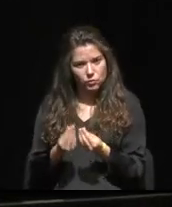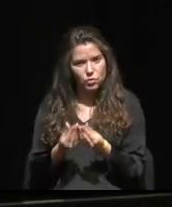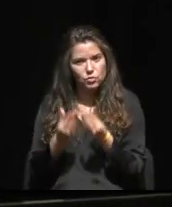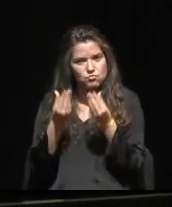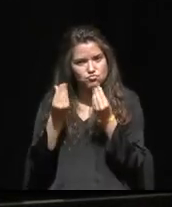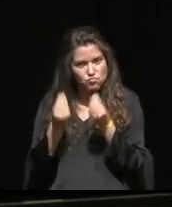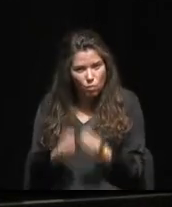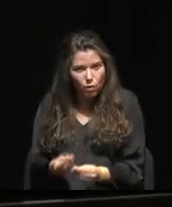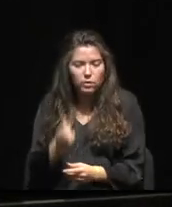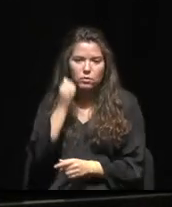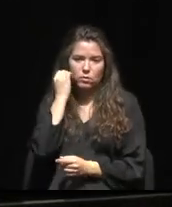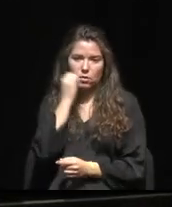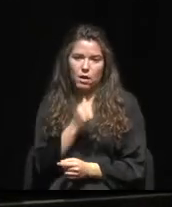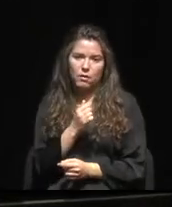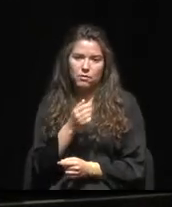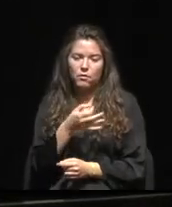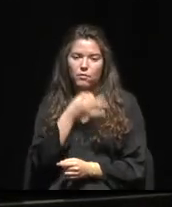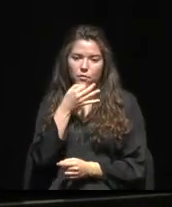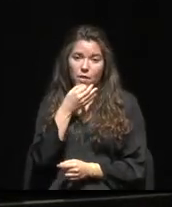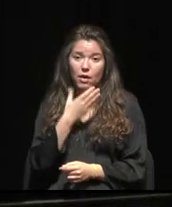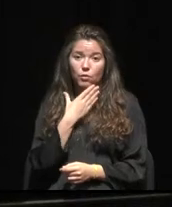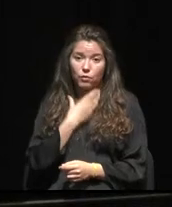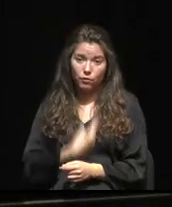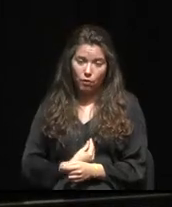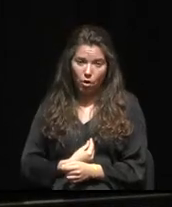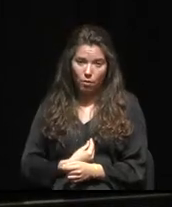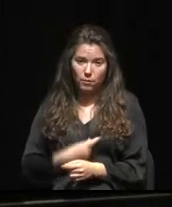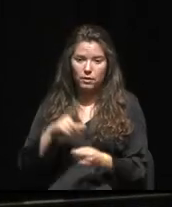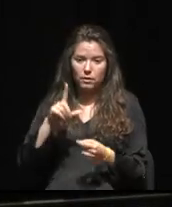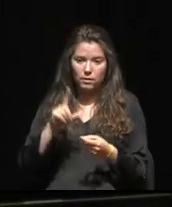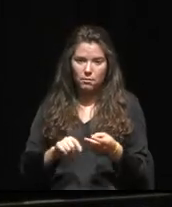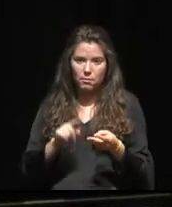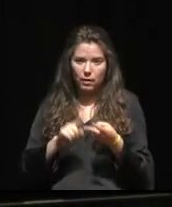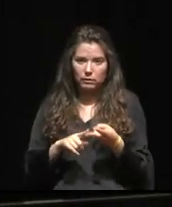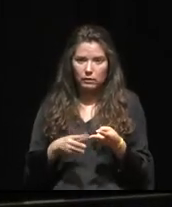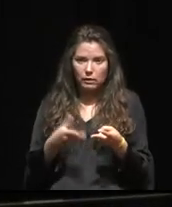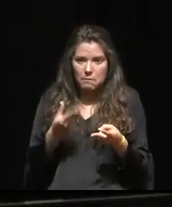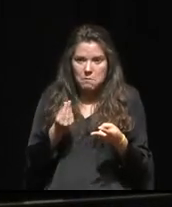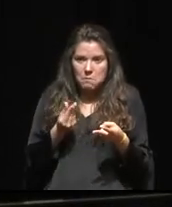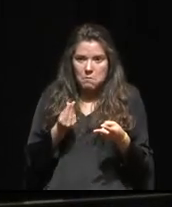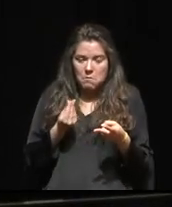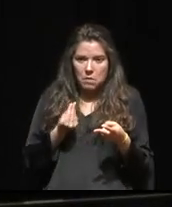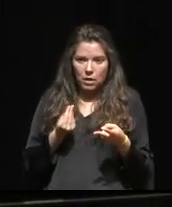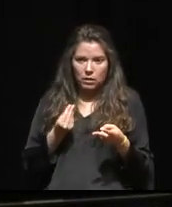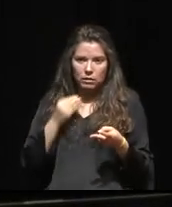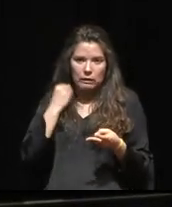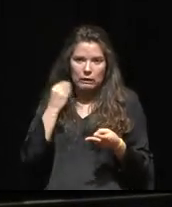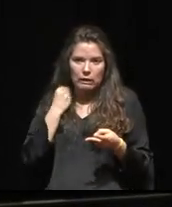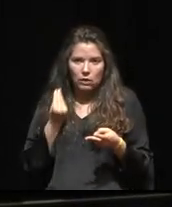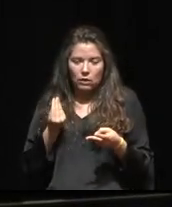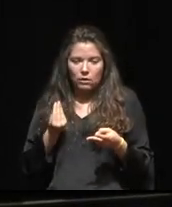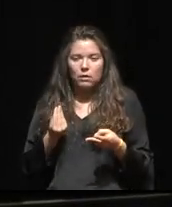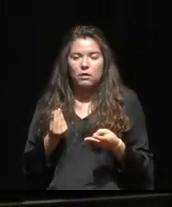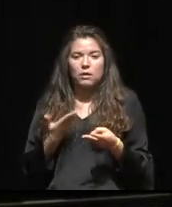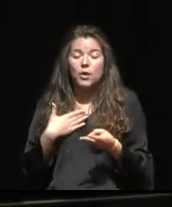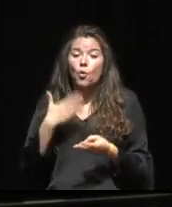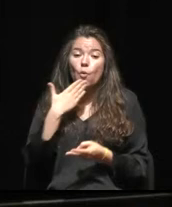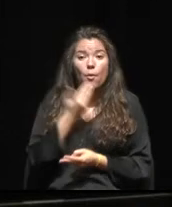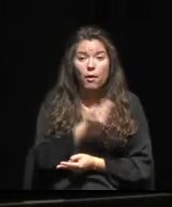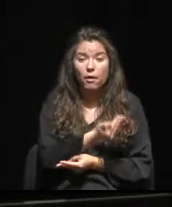muito graves falaram de fome e falaram de terror peço-vos